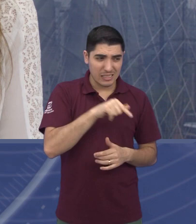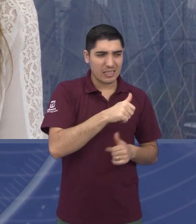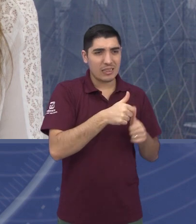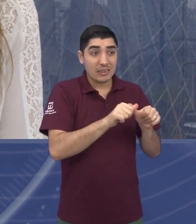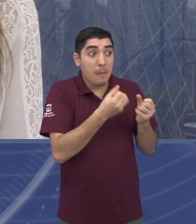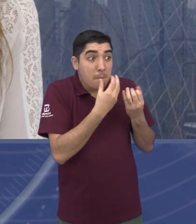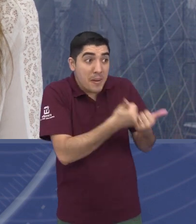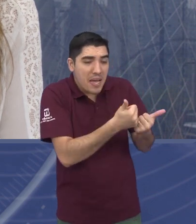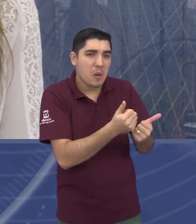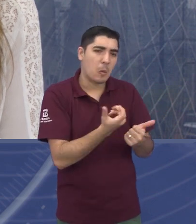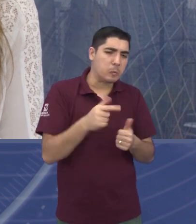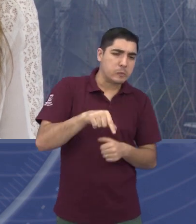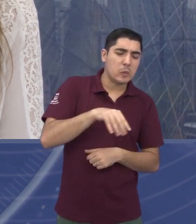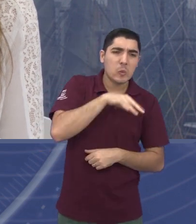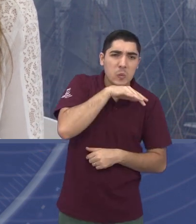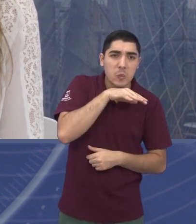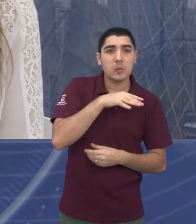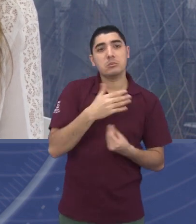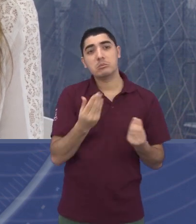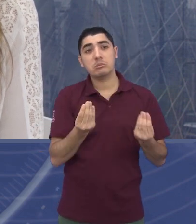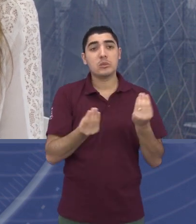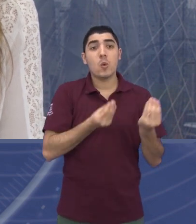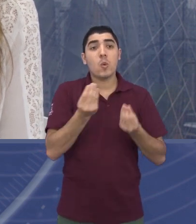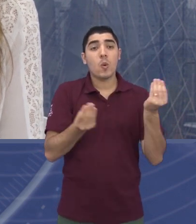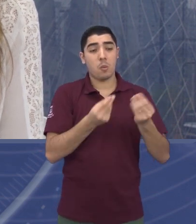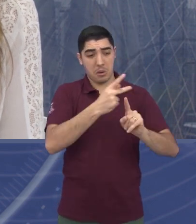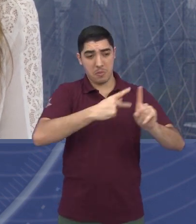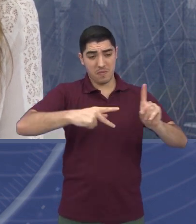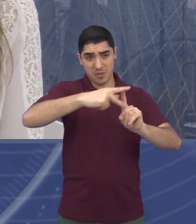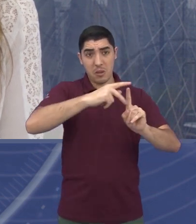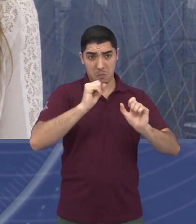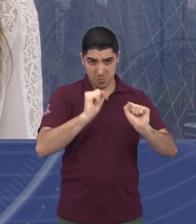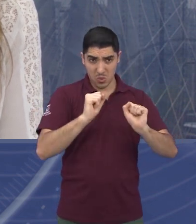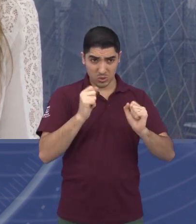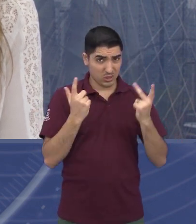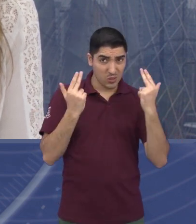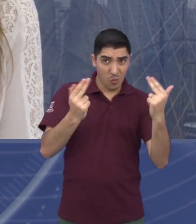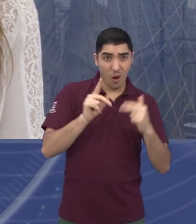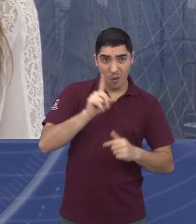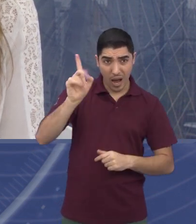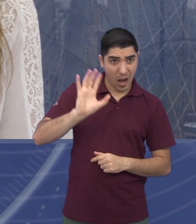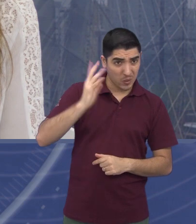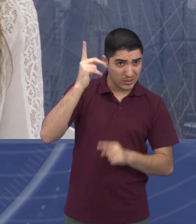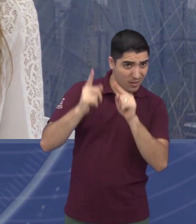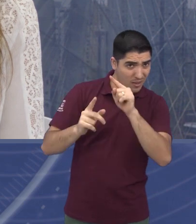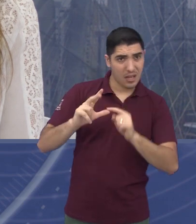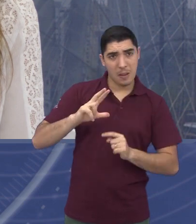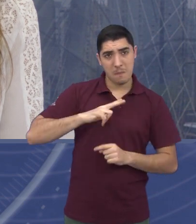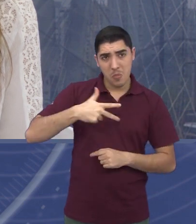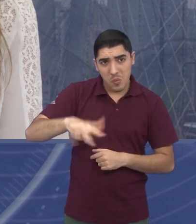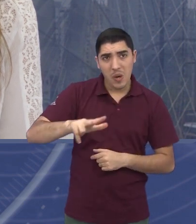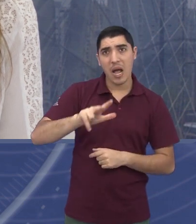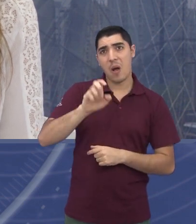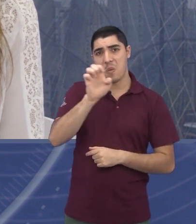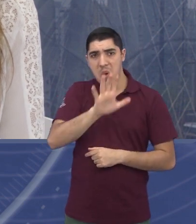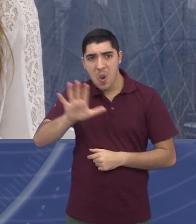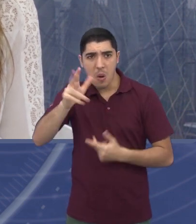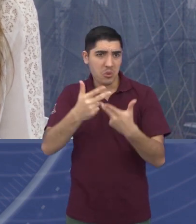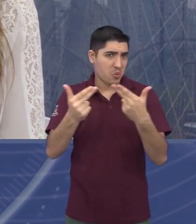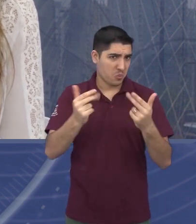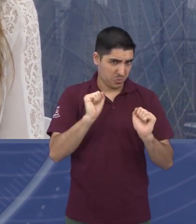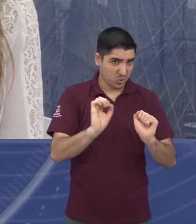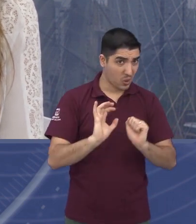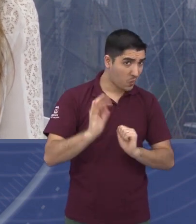questão da previdência. A gente corre o risco de chegar nesse estado ou até uma situação pior do que muitos países da Europa,